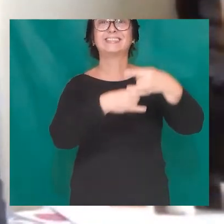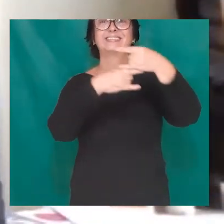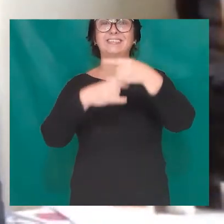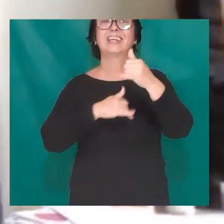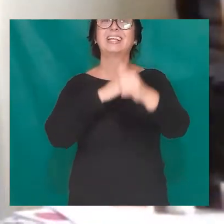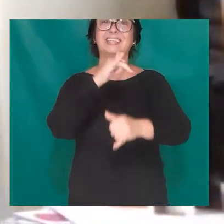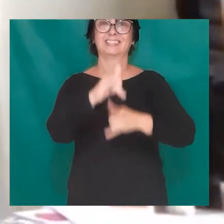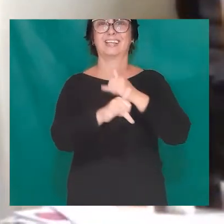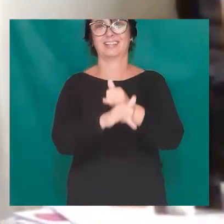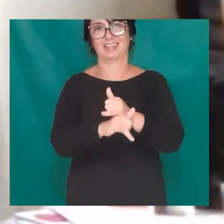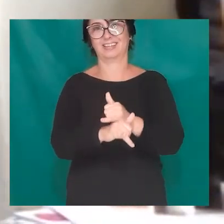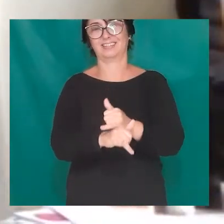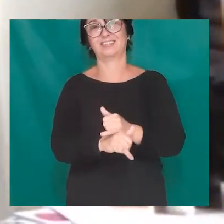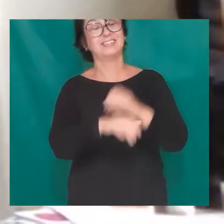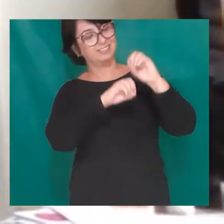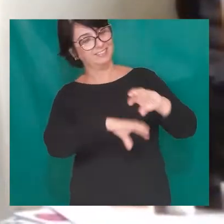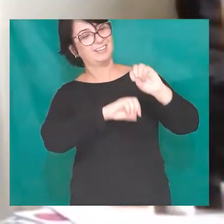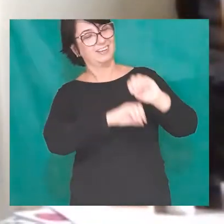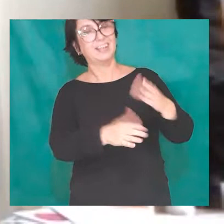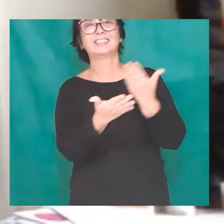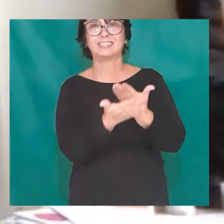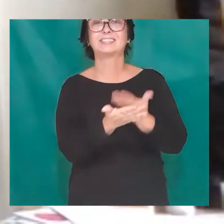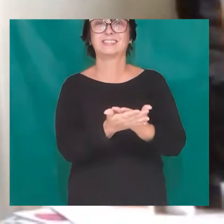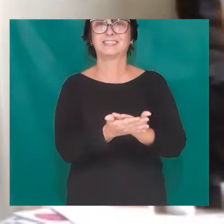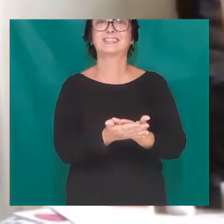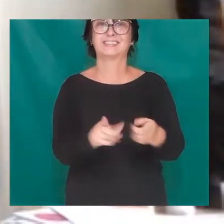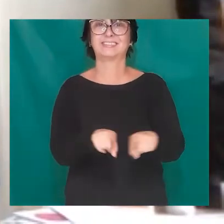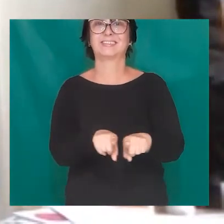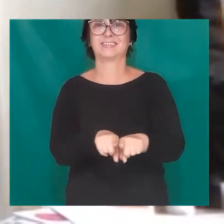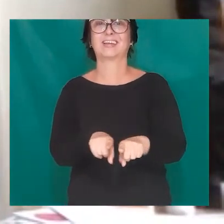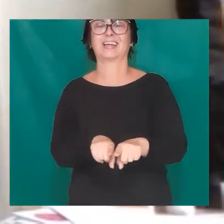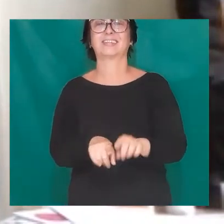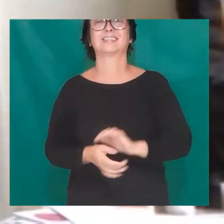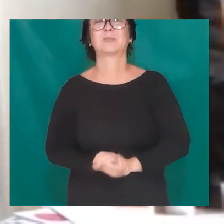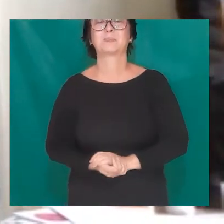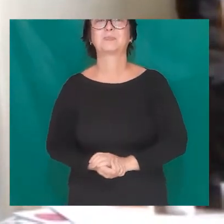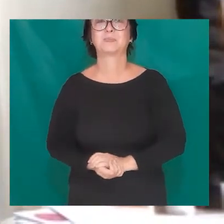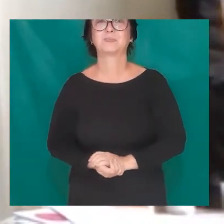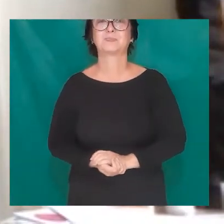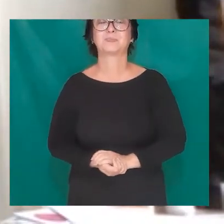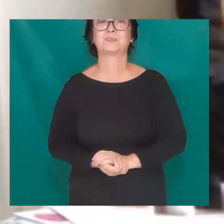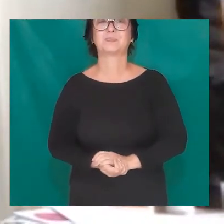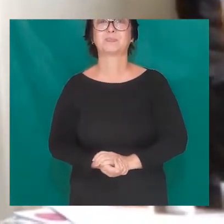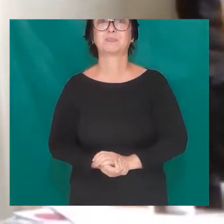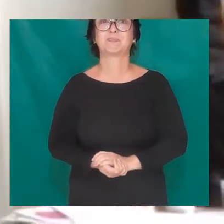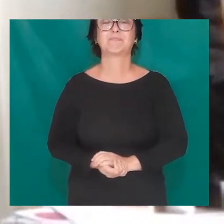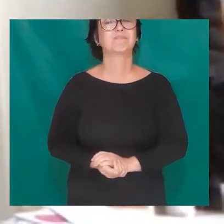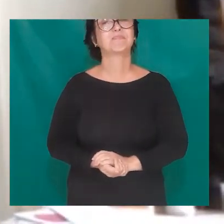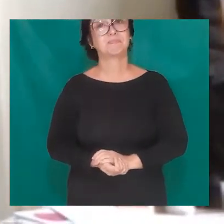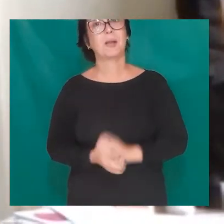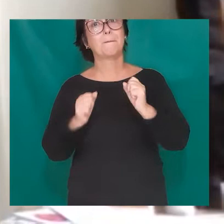isso. E eu dou aulas também aqui, continuo dando aulas aqui, mas independente de eu estar aqui ou